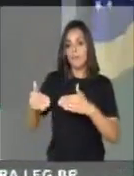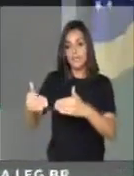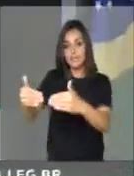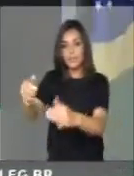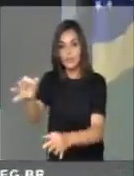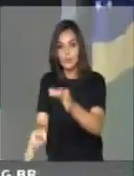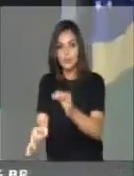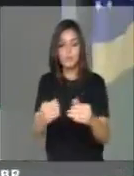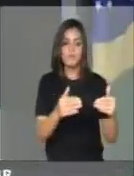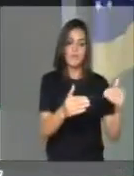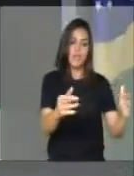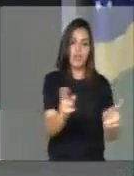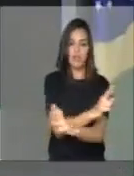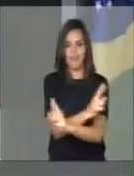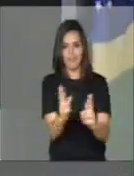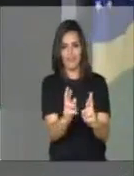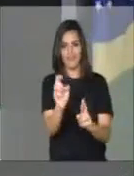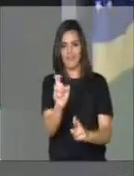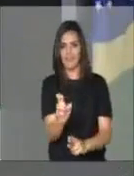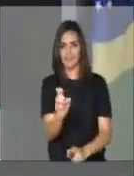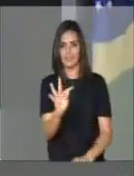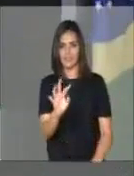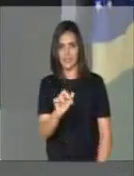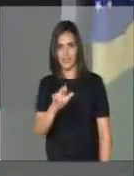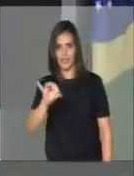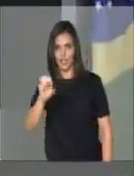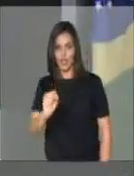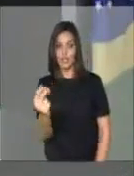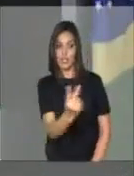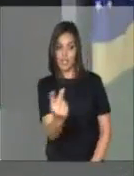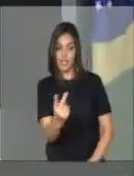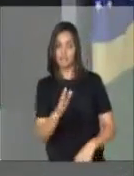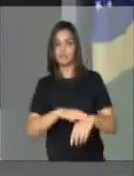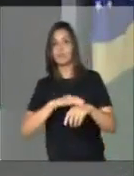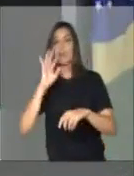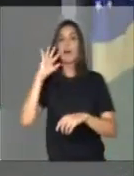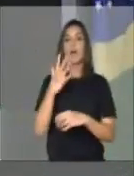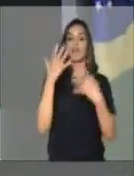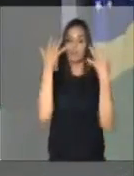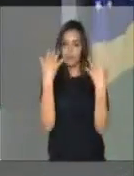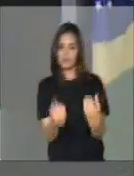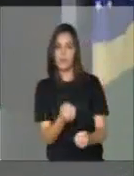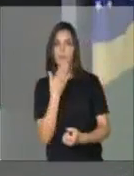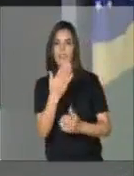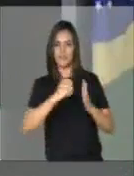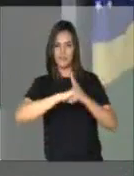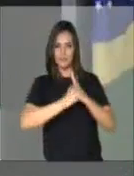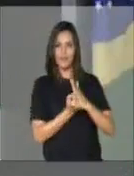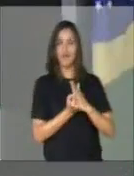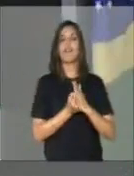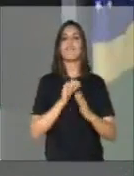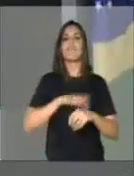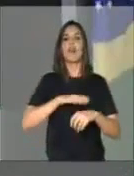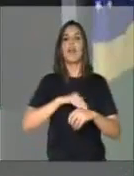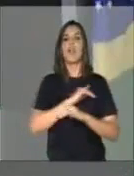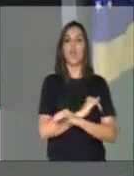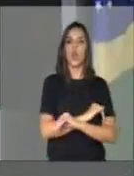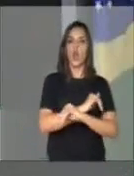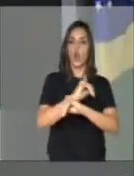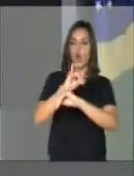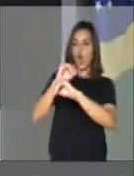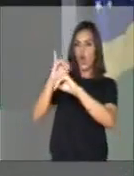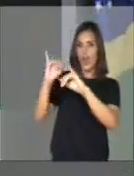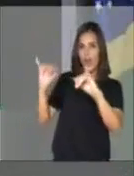da Justiça e o Ministério das Relações Exteriores, caso deliberem pelo atendimento do pedido, providenciam a comunicação